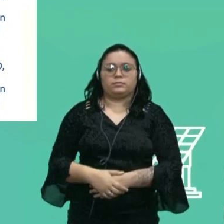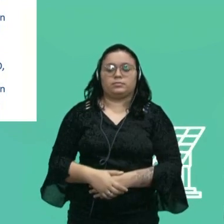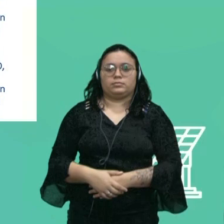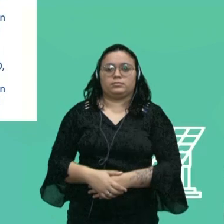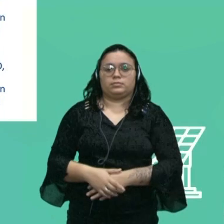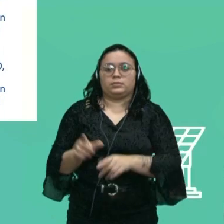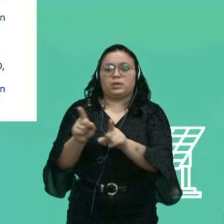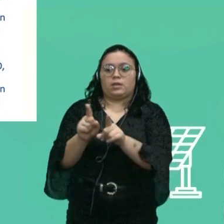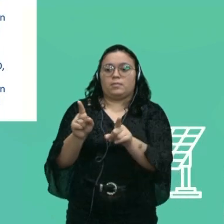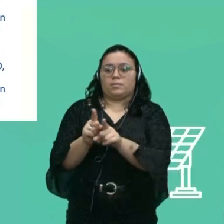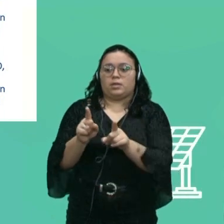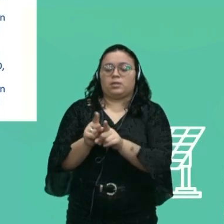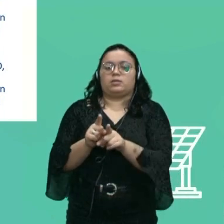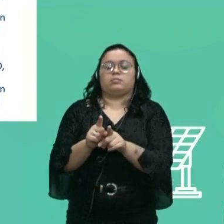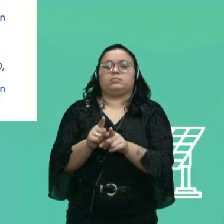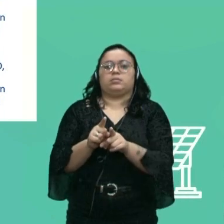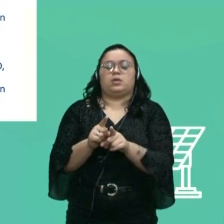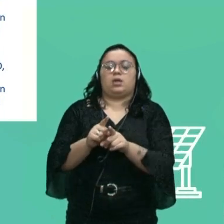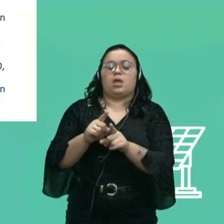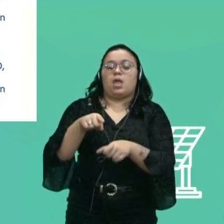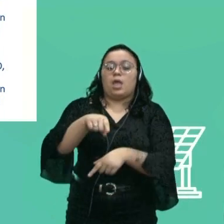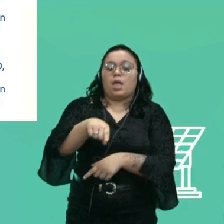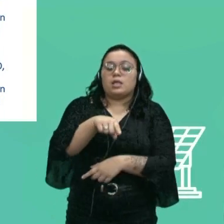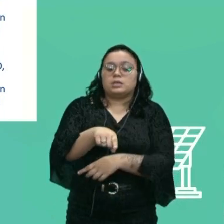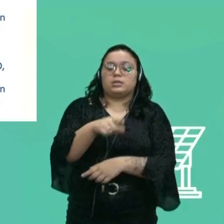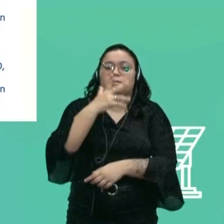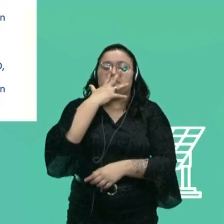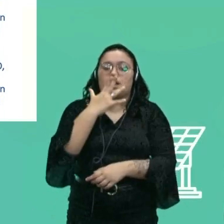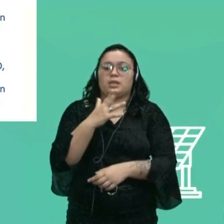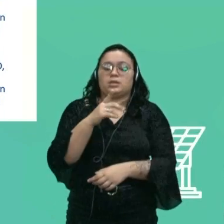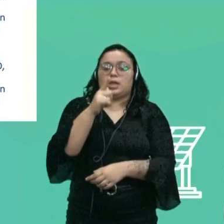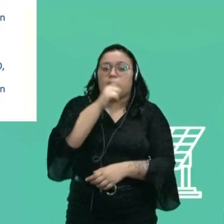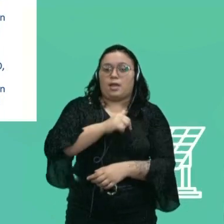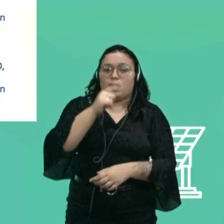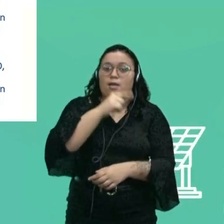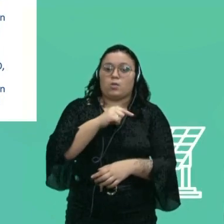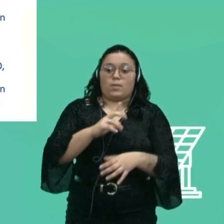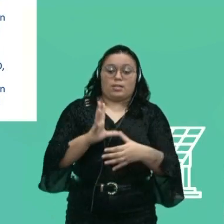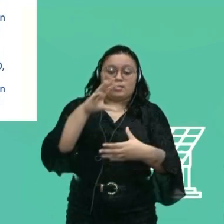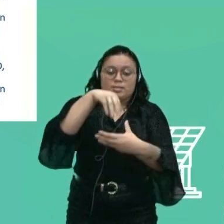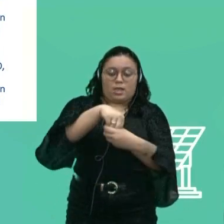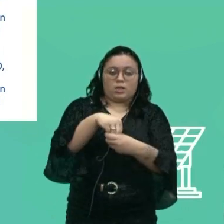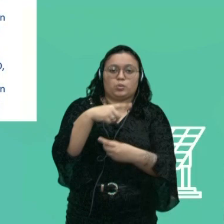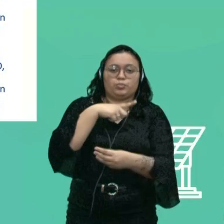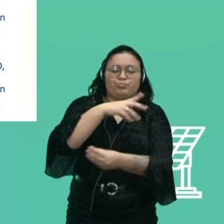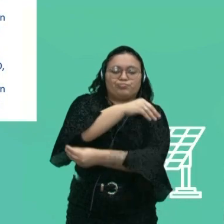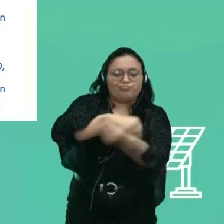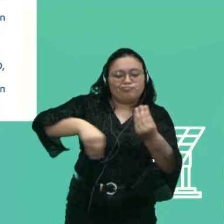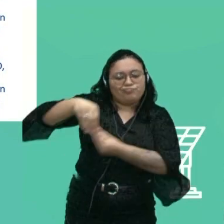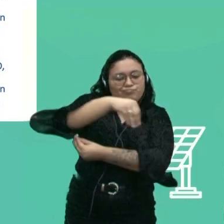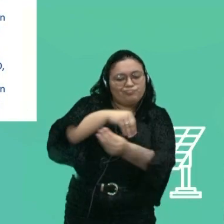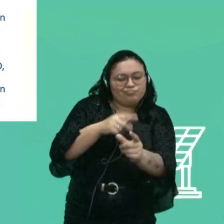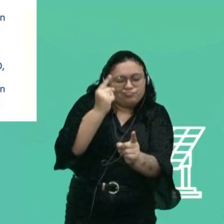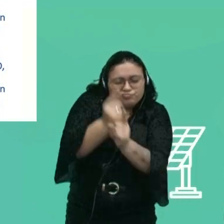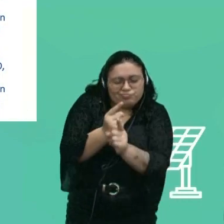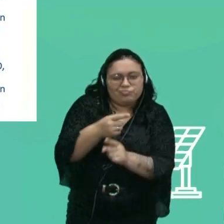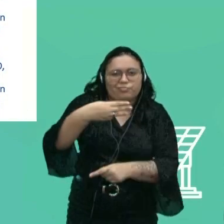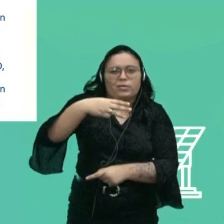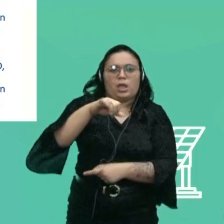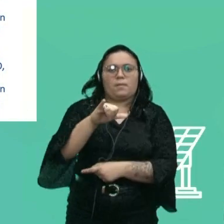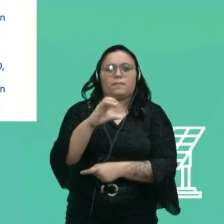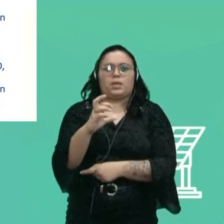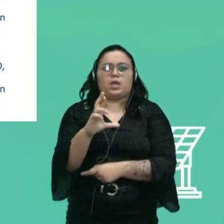contudo, ainda há uma água rica em hidrocarbonetos da faixa do ácido acético ou do